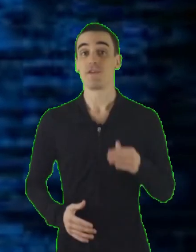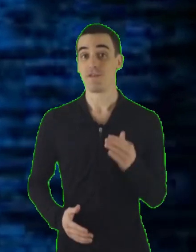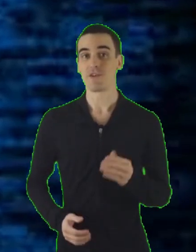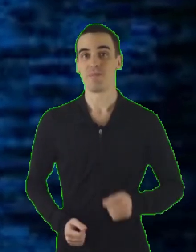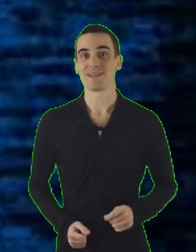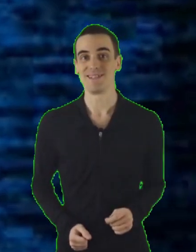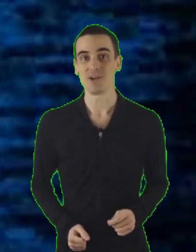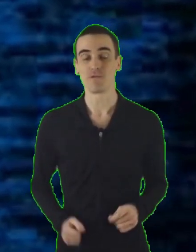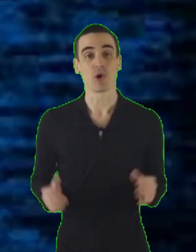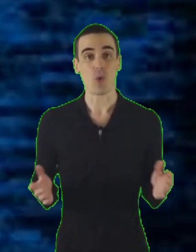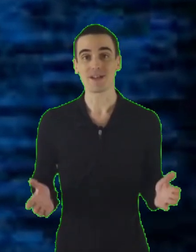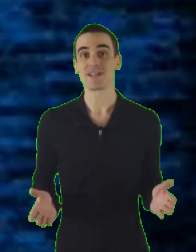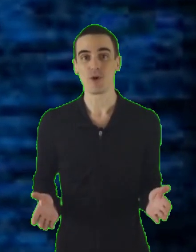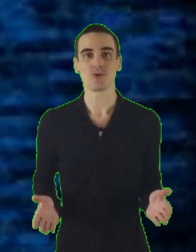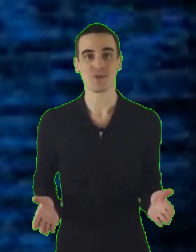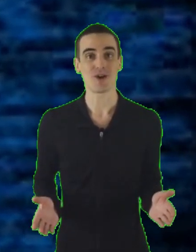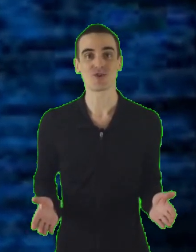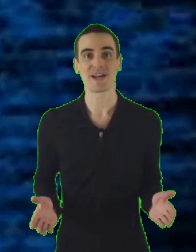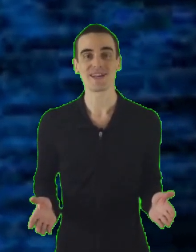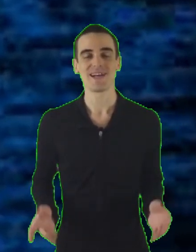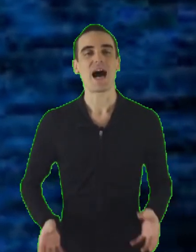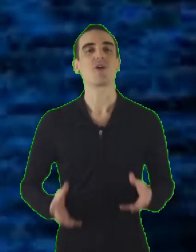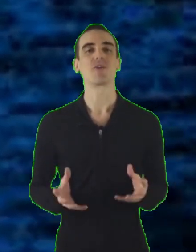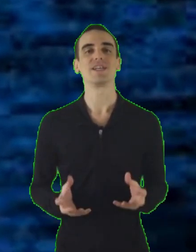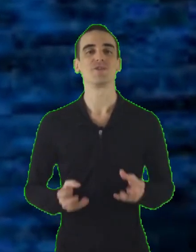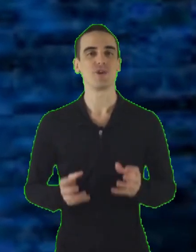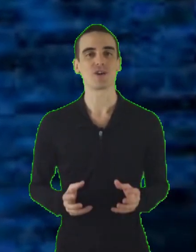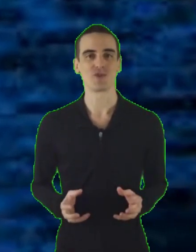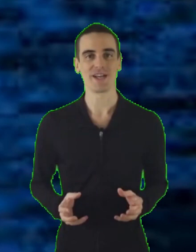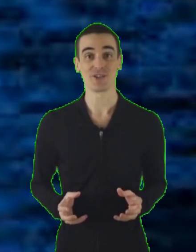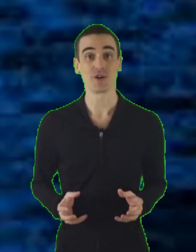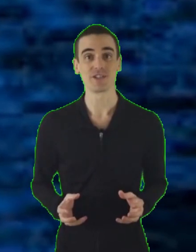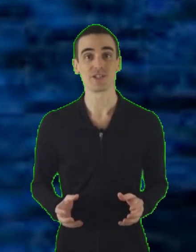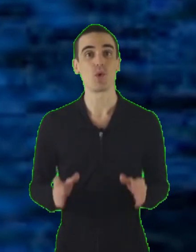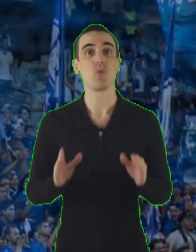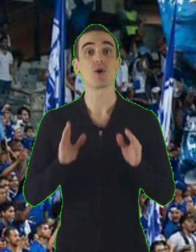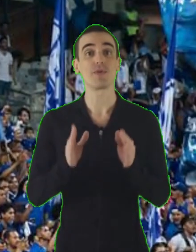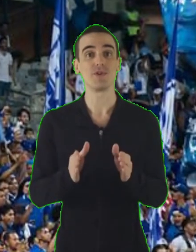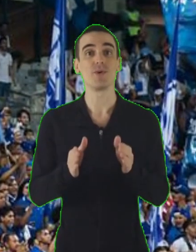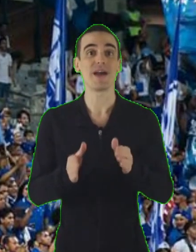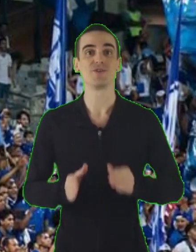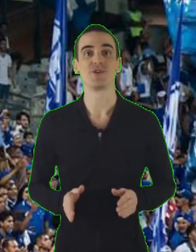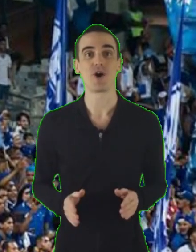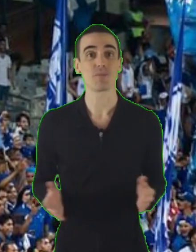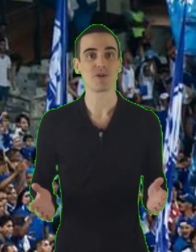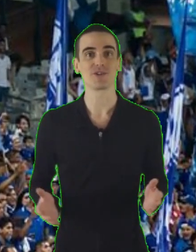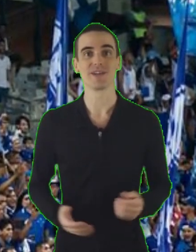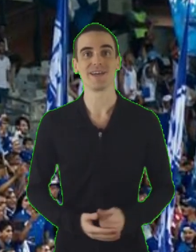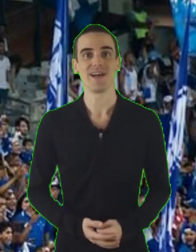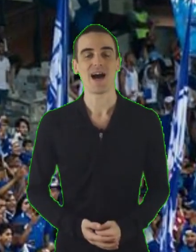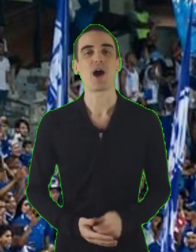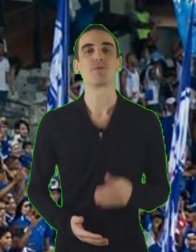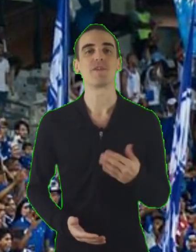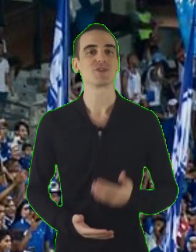Foi noticiado agora. Ronaldo age rápido e pode trazer baita reforço para 2024. Fala, torcedor do